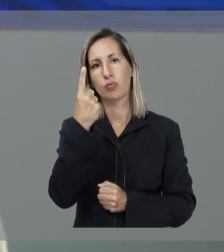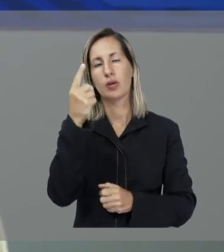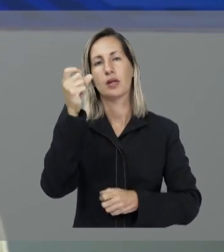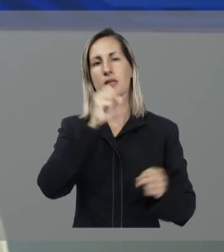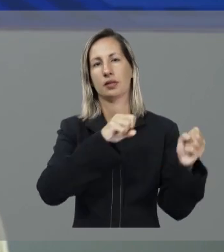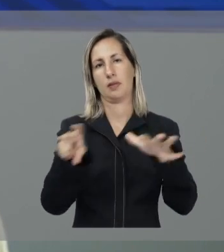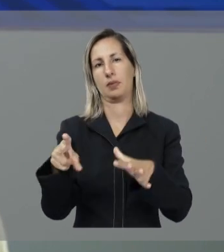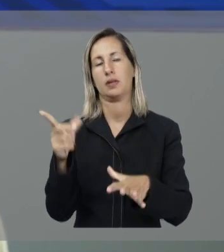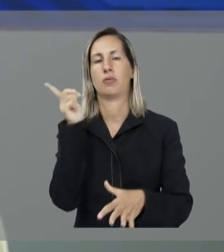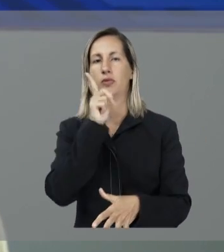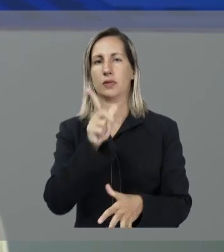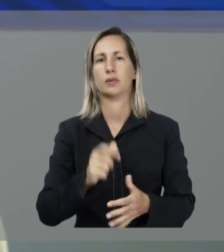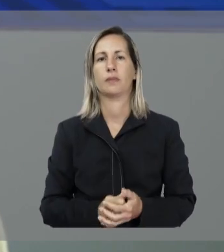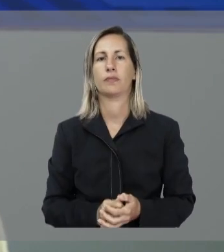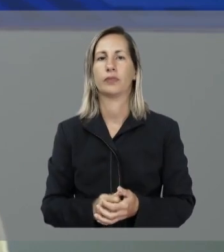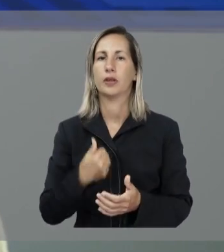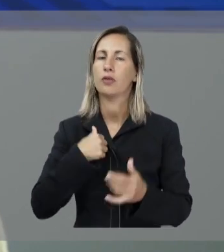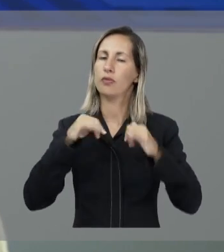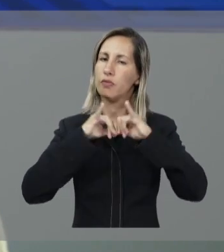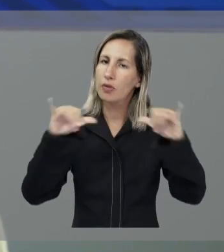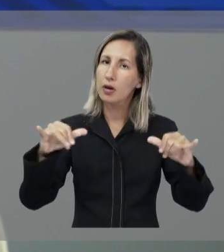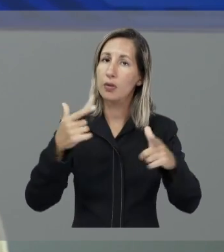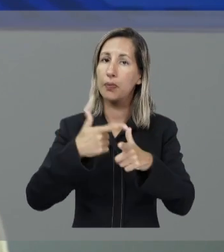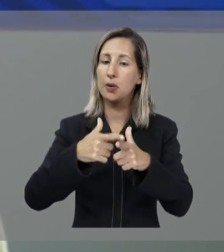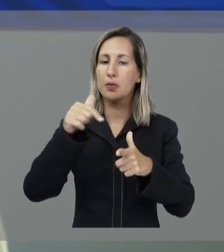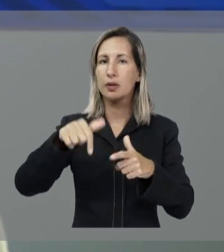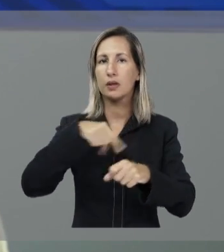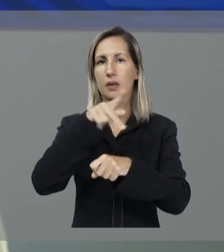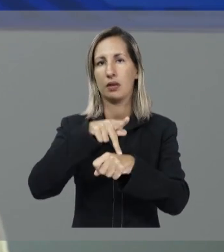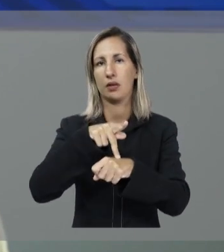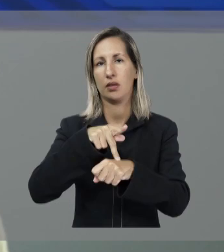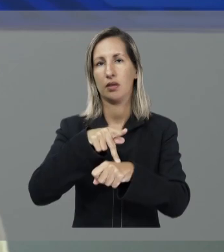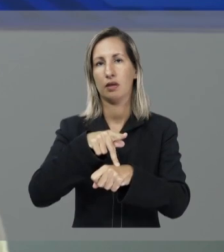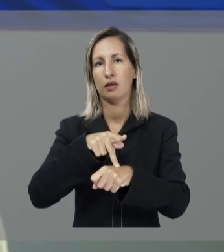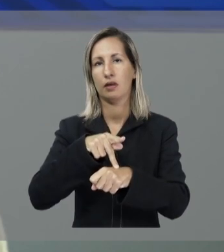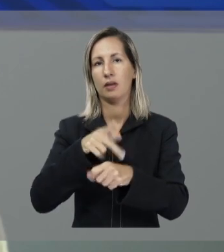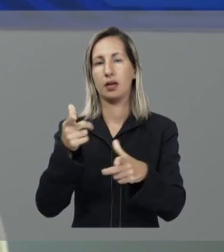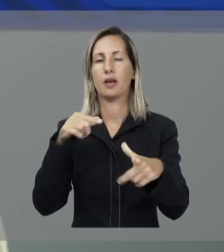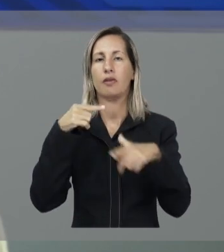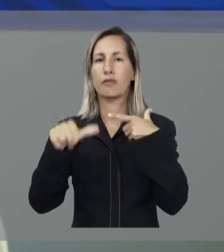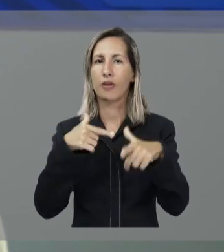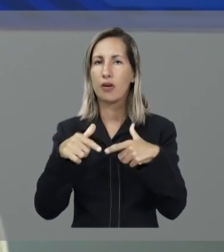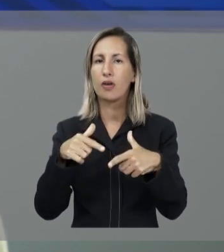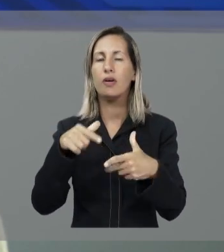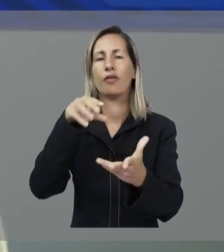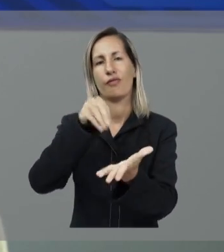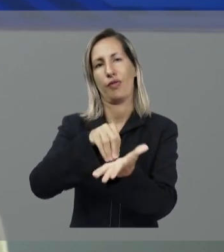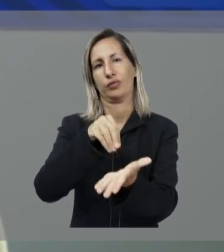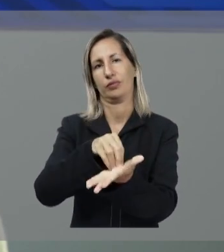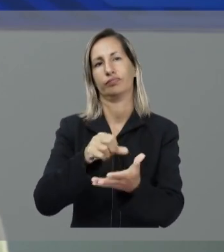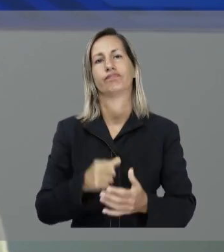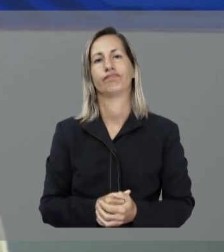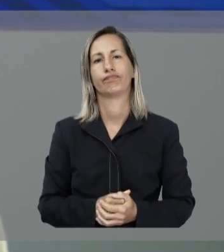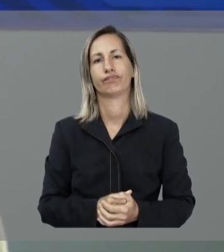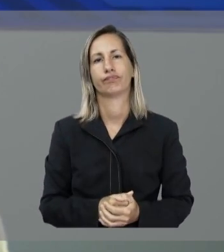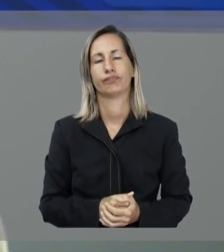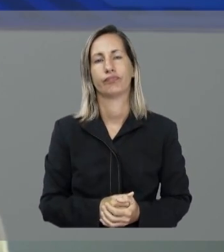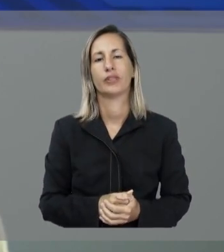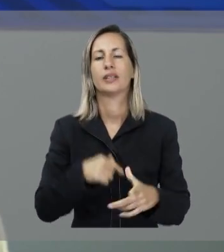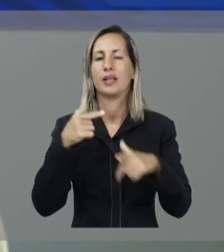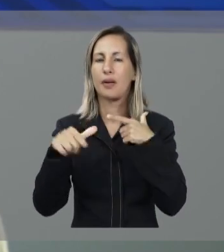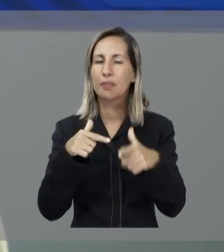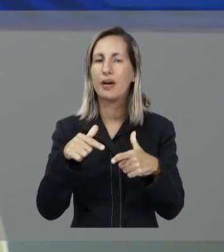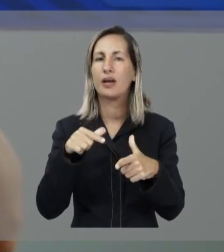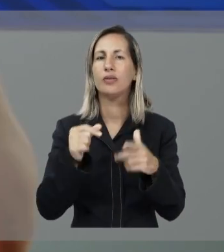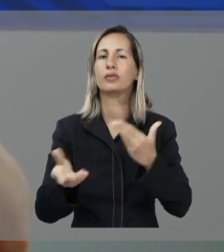semana. Eu digo muito que o grande problema desse país é a falta de emprego. A falta de emprego é justamente